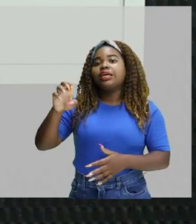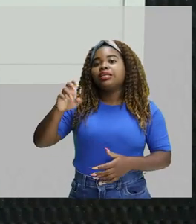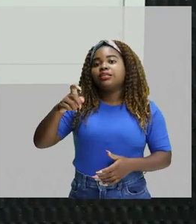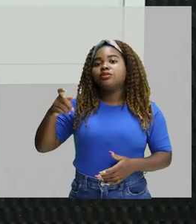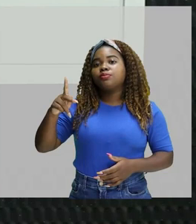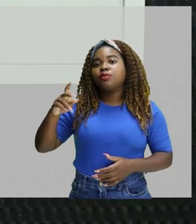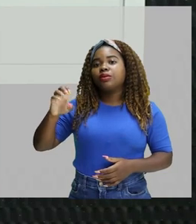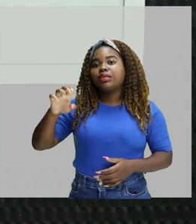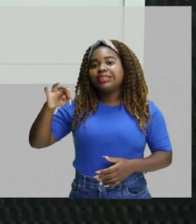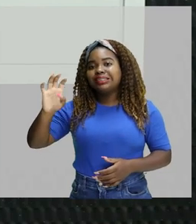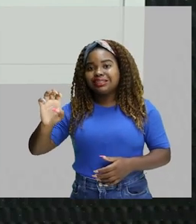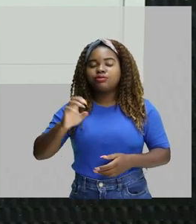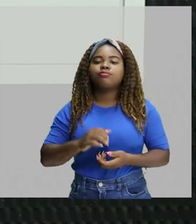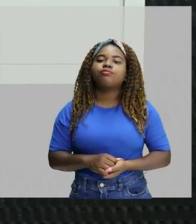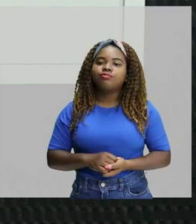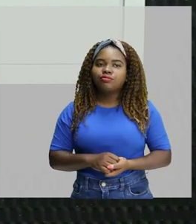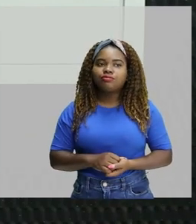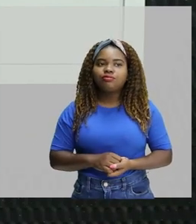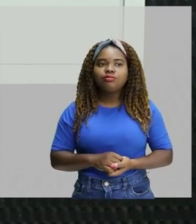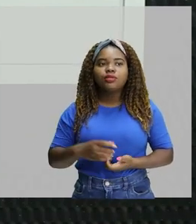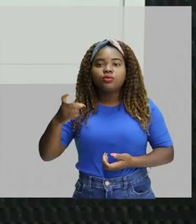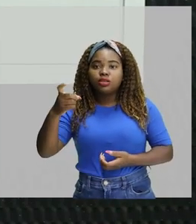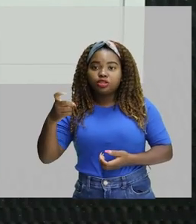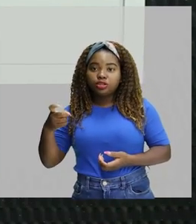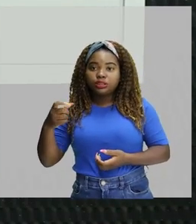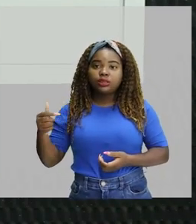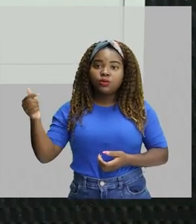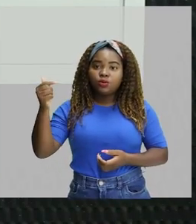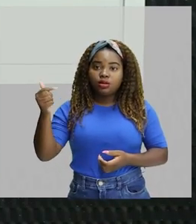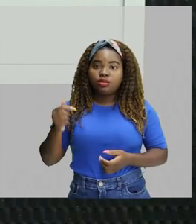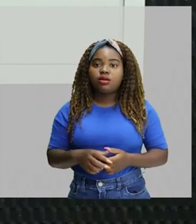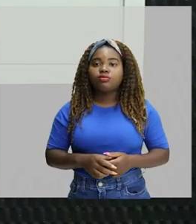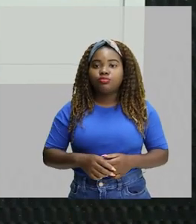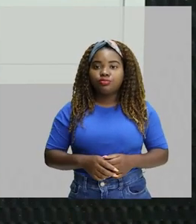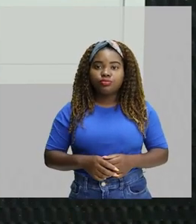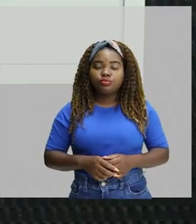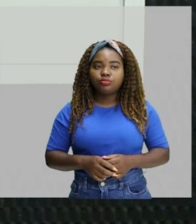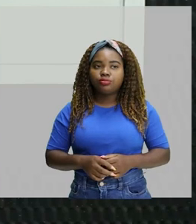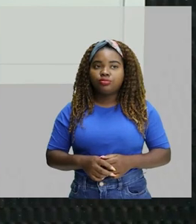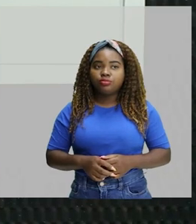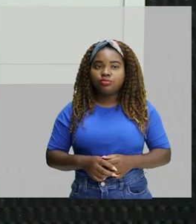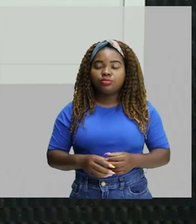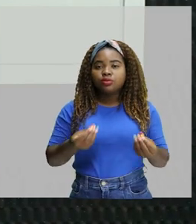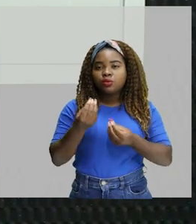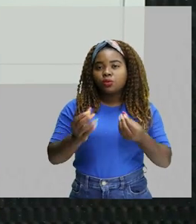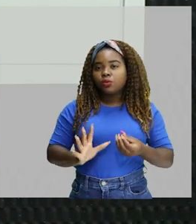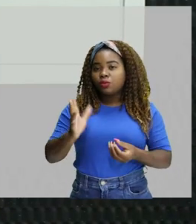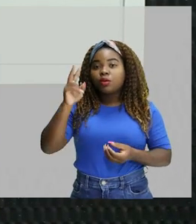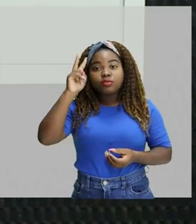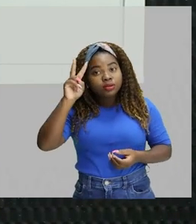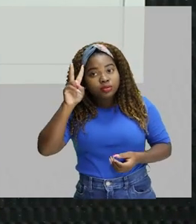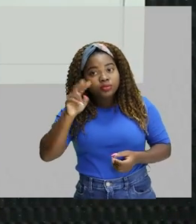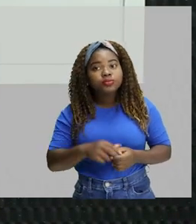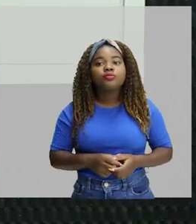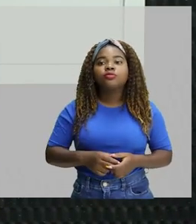c dividido por x eu vou obter x qu certo e aí que que a gente faz estão lembrados a